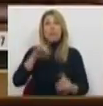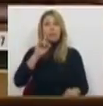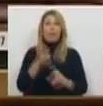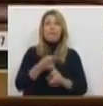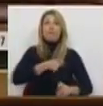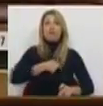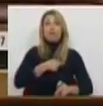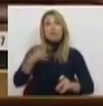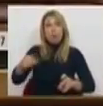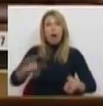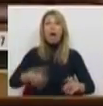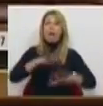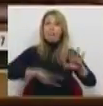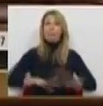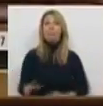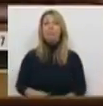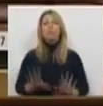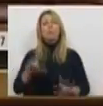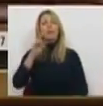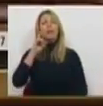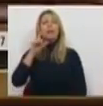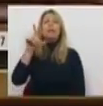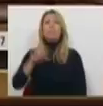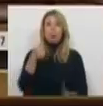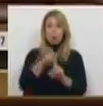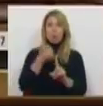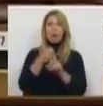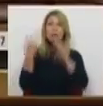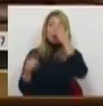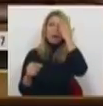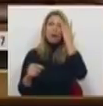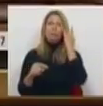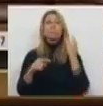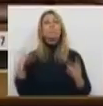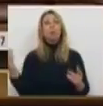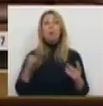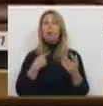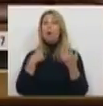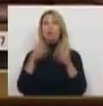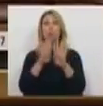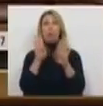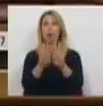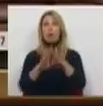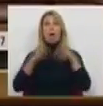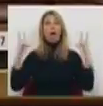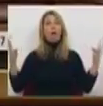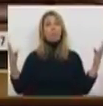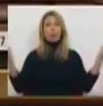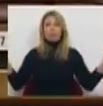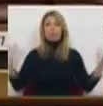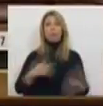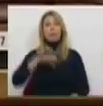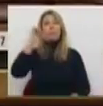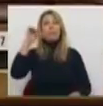fazer. Mas garantimos também que há combates que nós abrimos as portas que não conseguimos ainda convencer outras